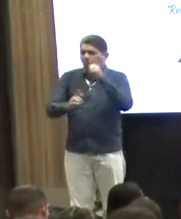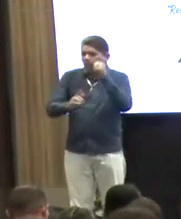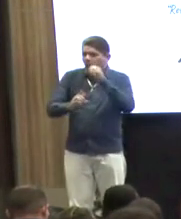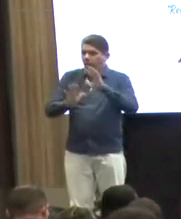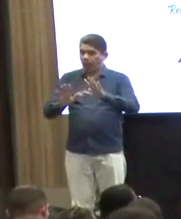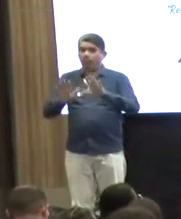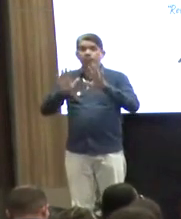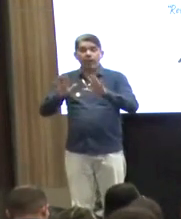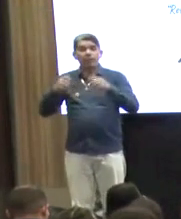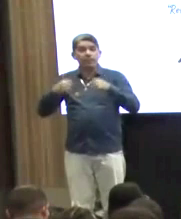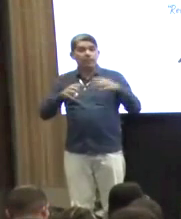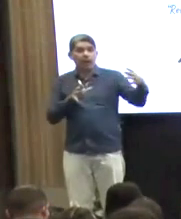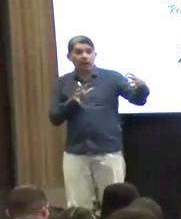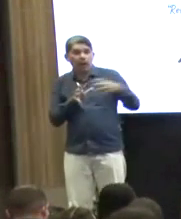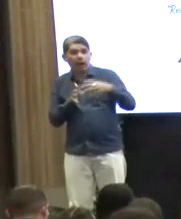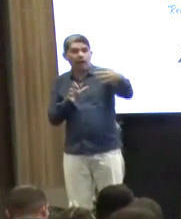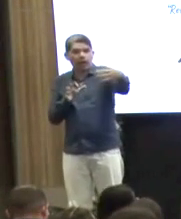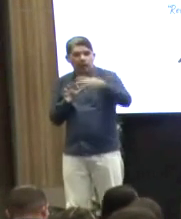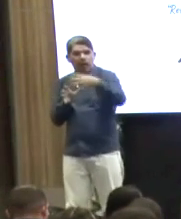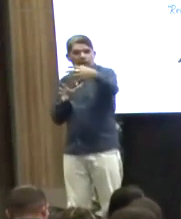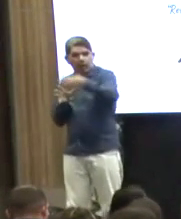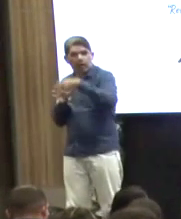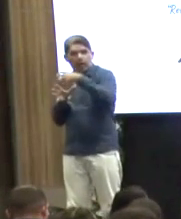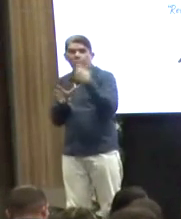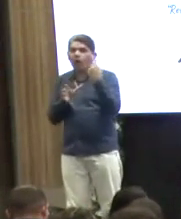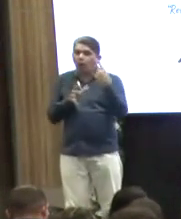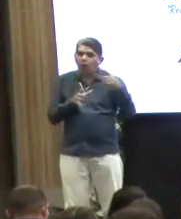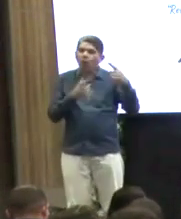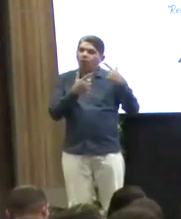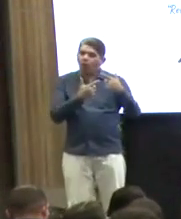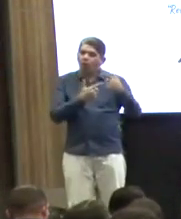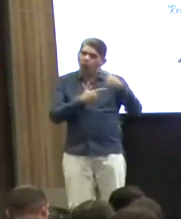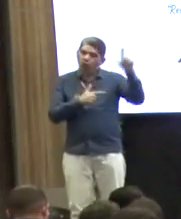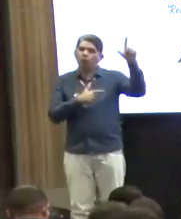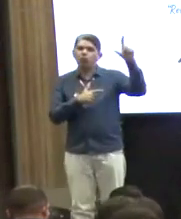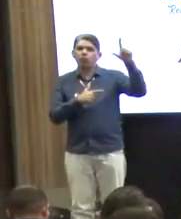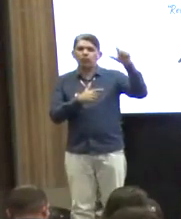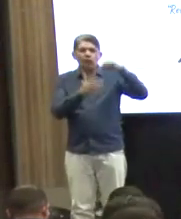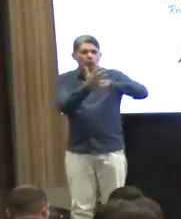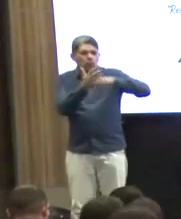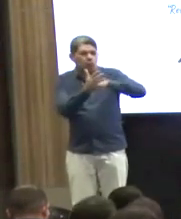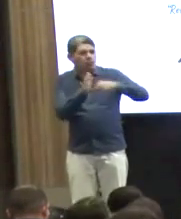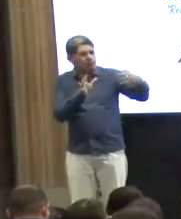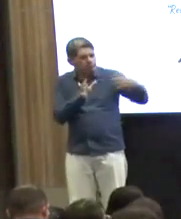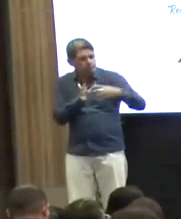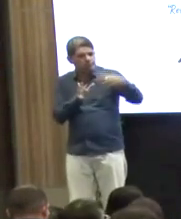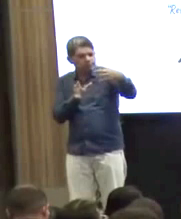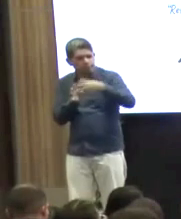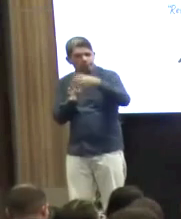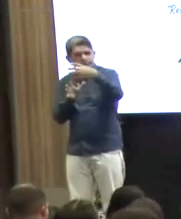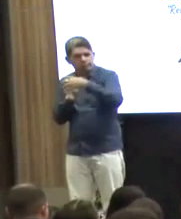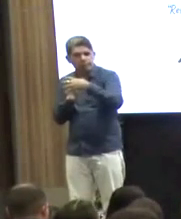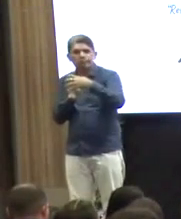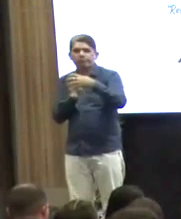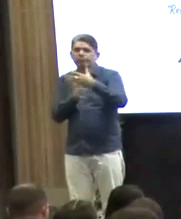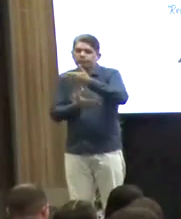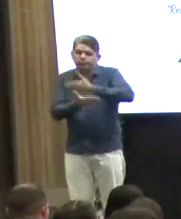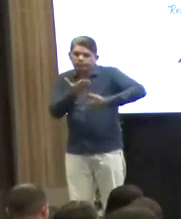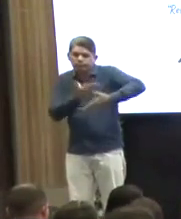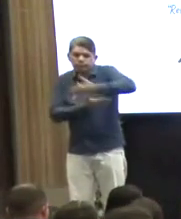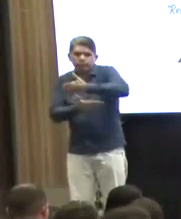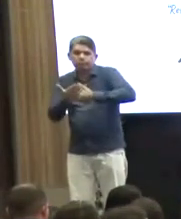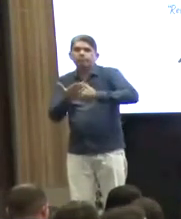vai alimentar o patriarcado, ou se você preferir as normas de gênero, ou as relações de gênero, do mesmo jeito. E vice-versa.